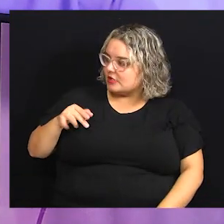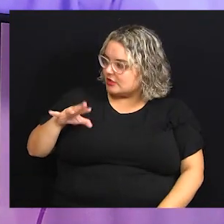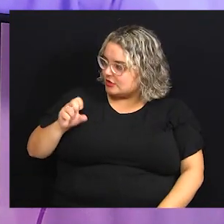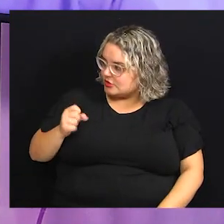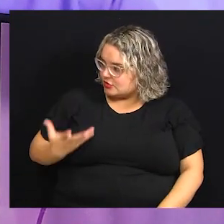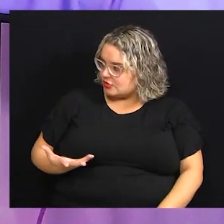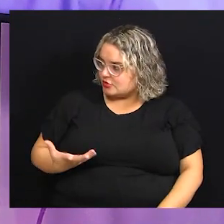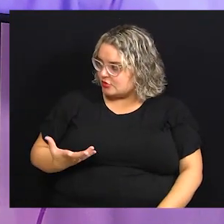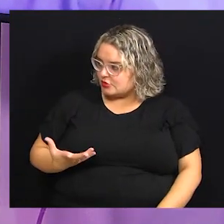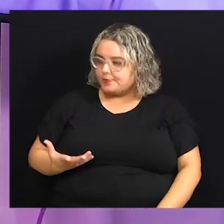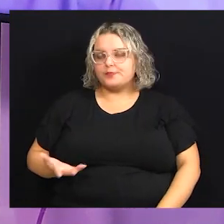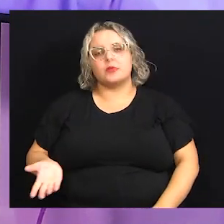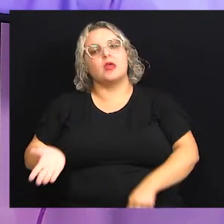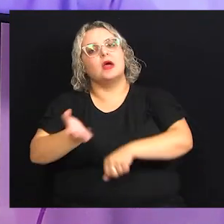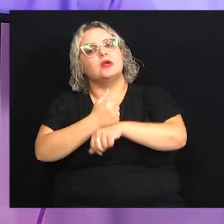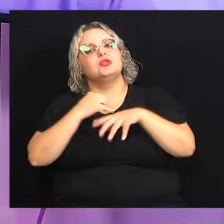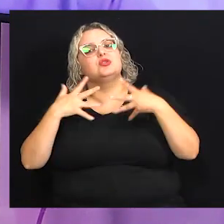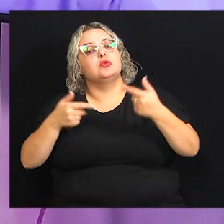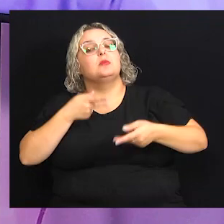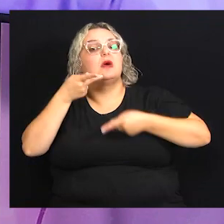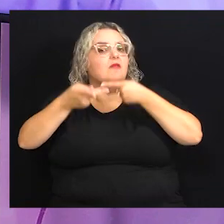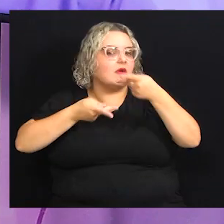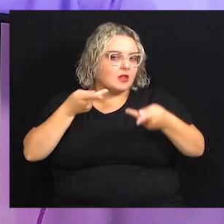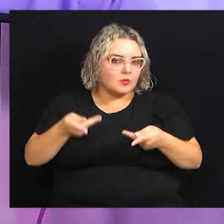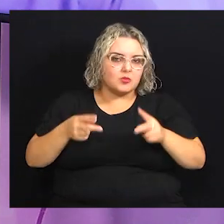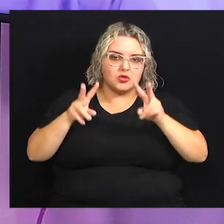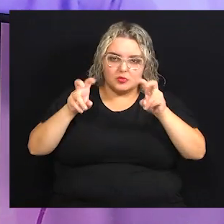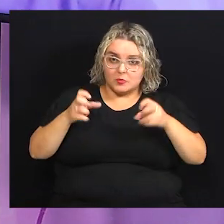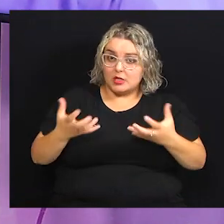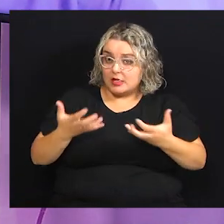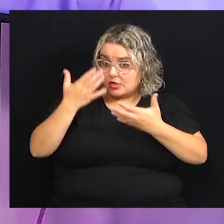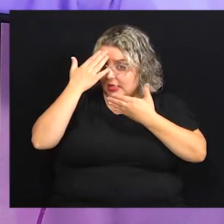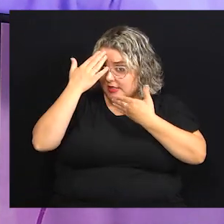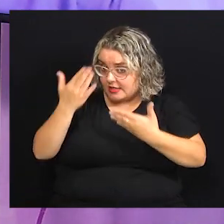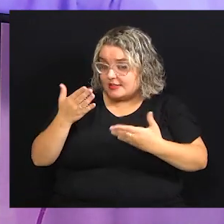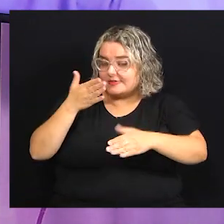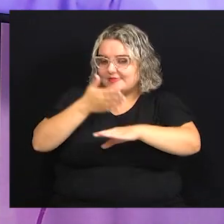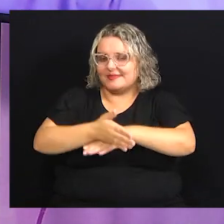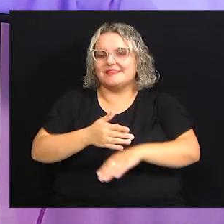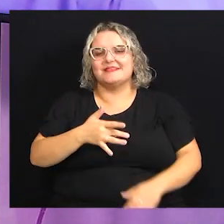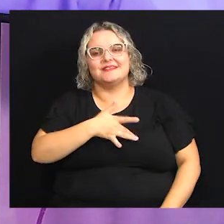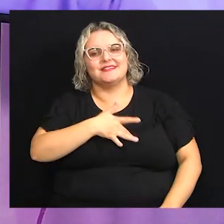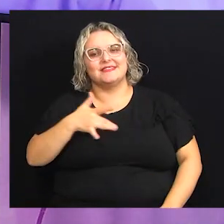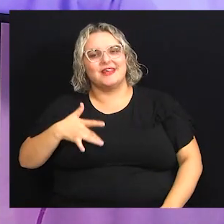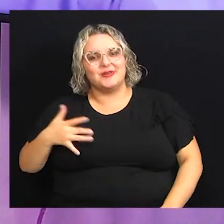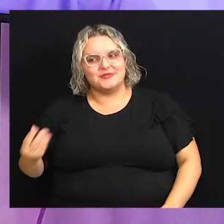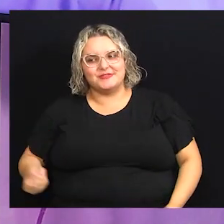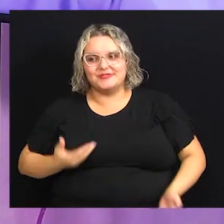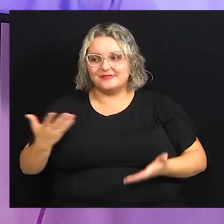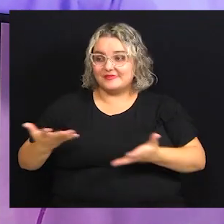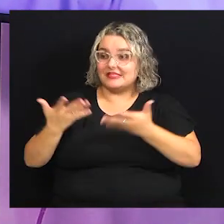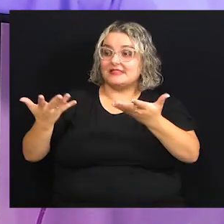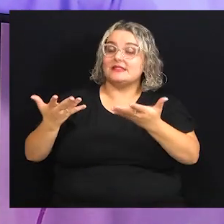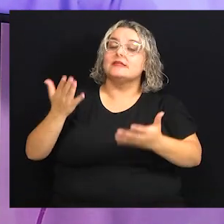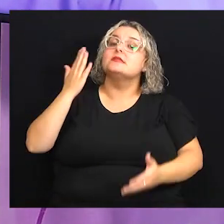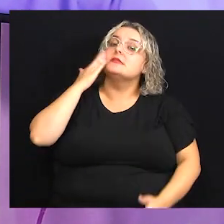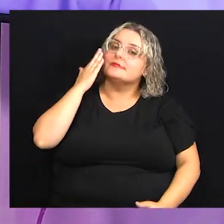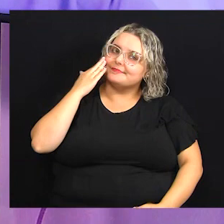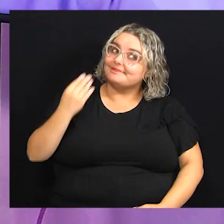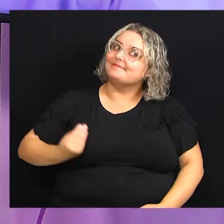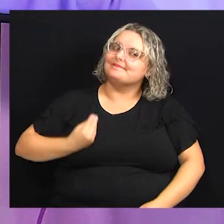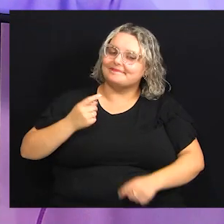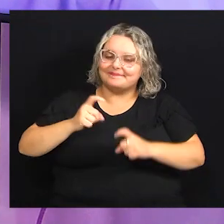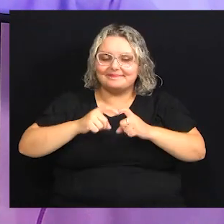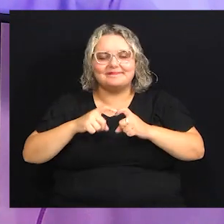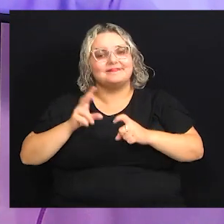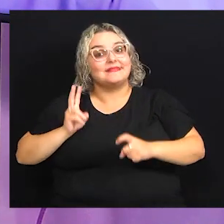Vinícius, antes de mais nada, para a gente falar sobre esse assunto, eu quero agradecer a sua participação aqui no Saúde e Vida. A gente sabe que vida de